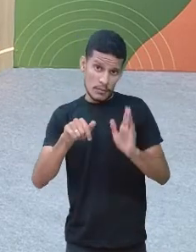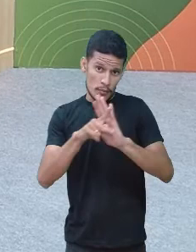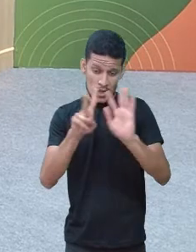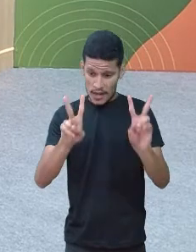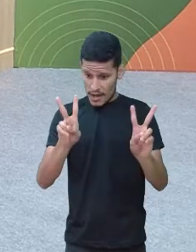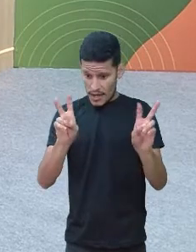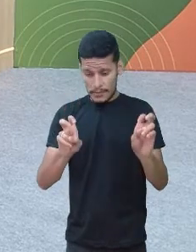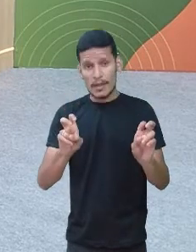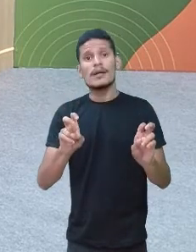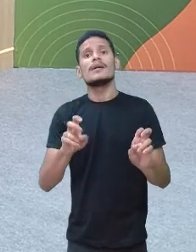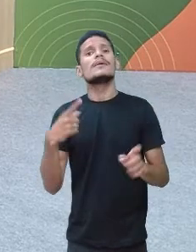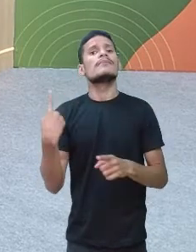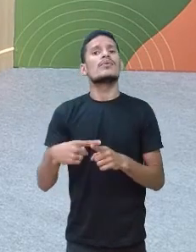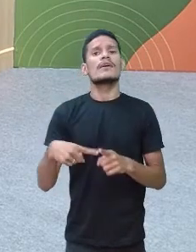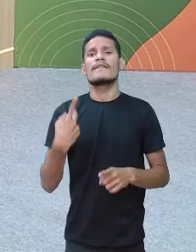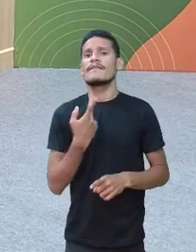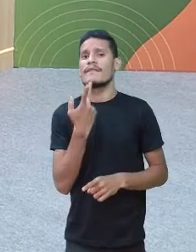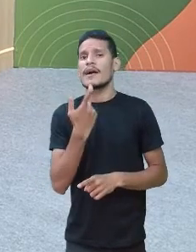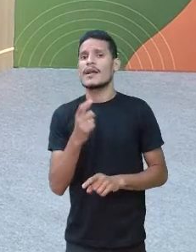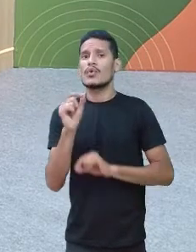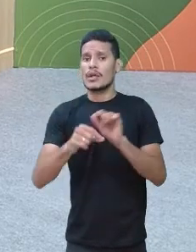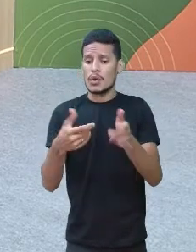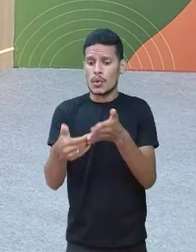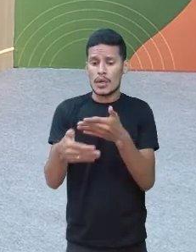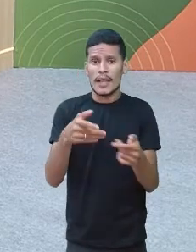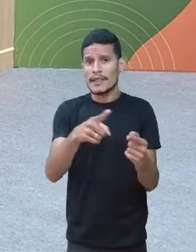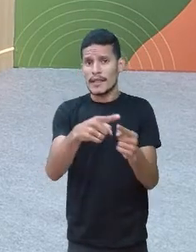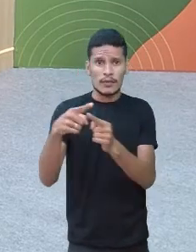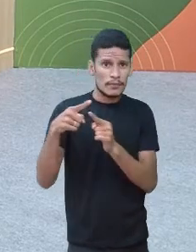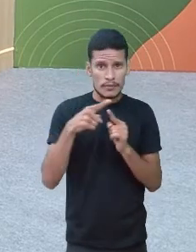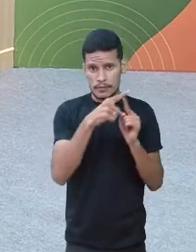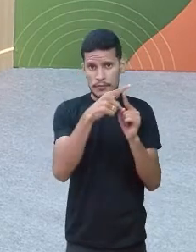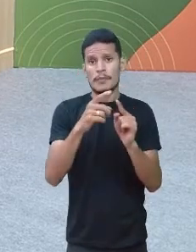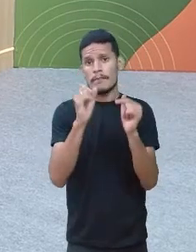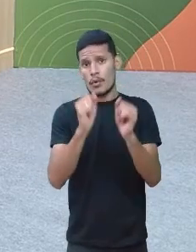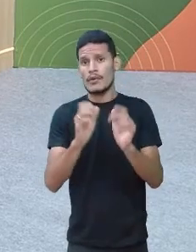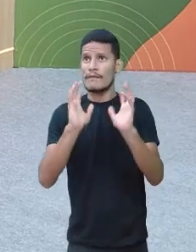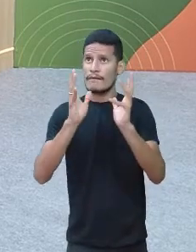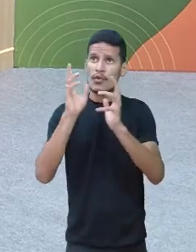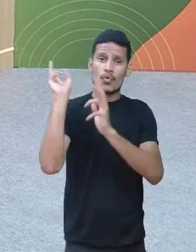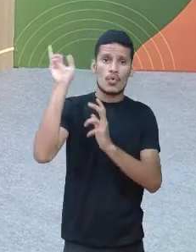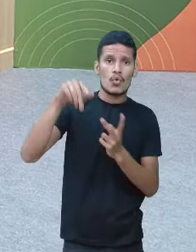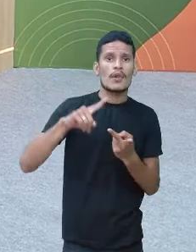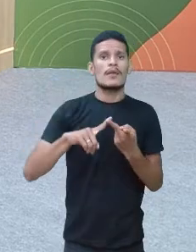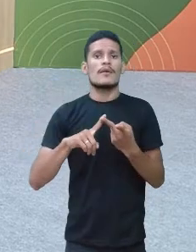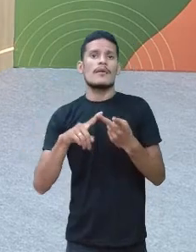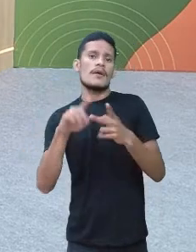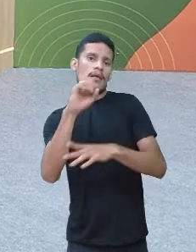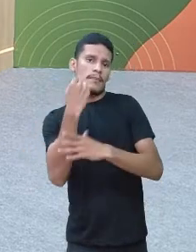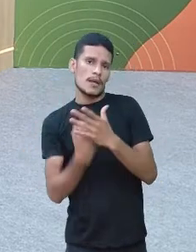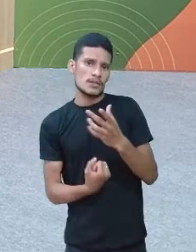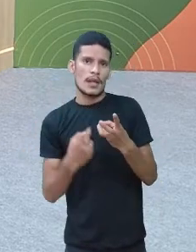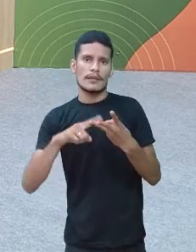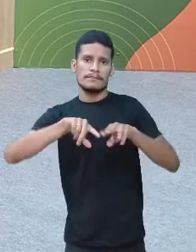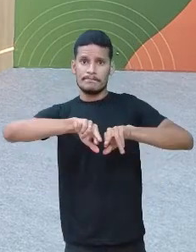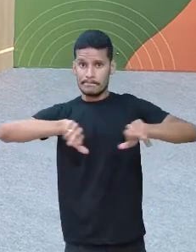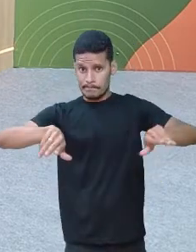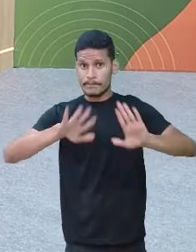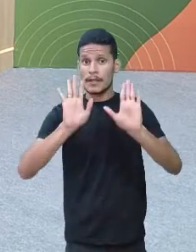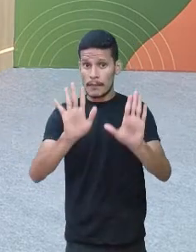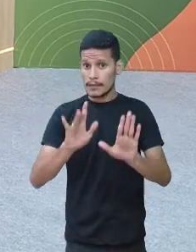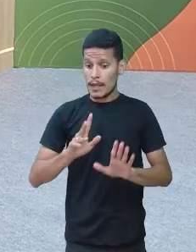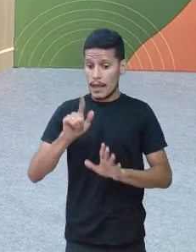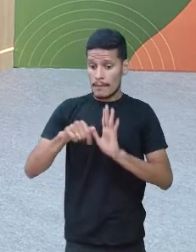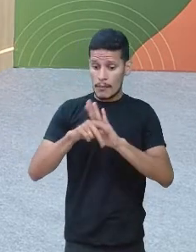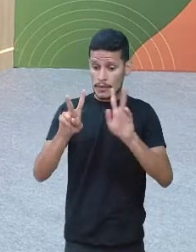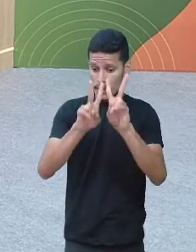porque quando a gente fala de jogar bola, a gente pode falar de qualquer tipo, né? Pode ser um vôlei, pode ser um handebol, um basquete. Mas, especificamente, é um termo utilizado